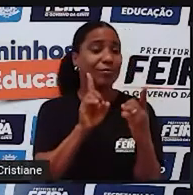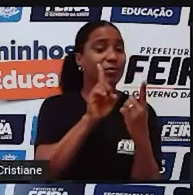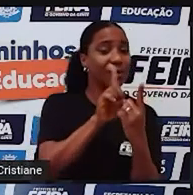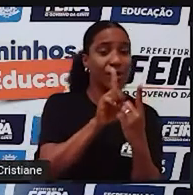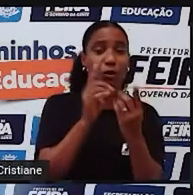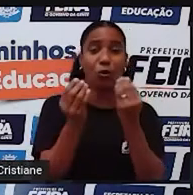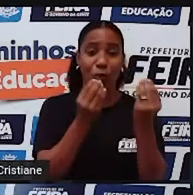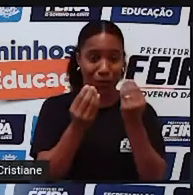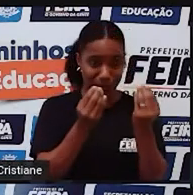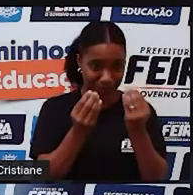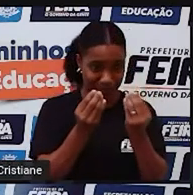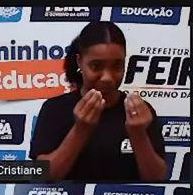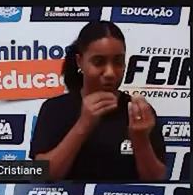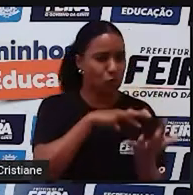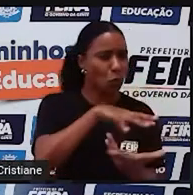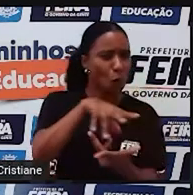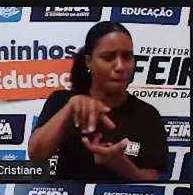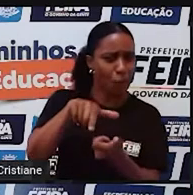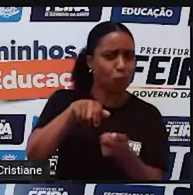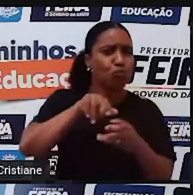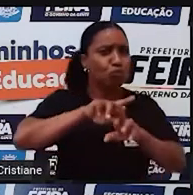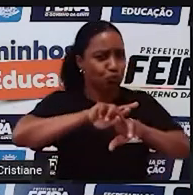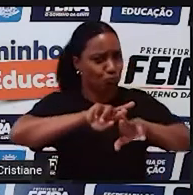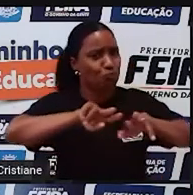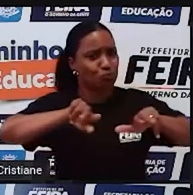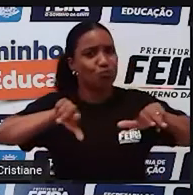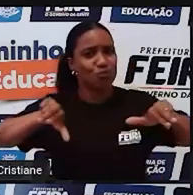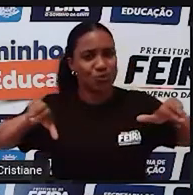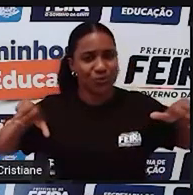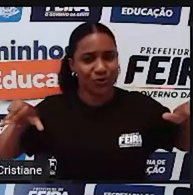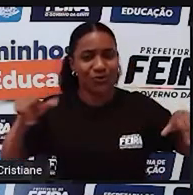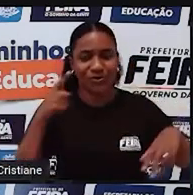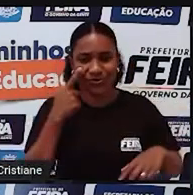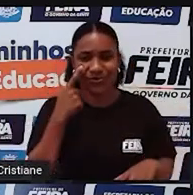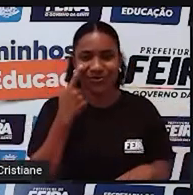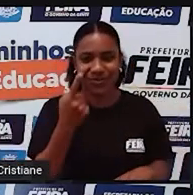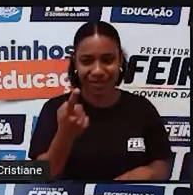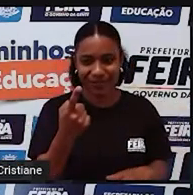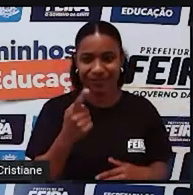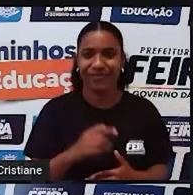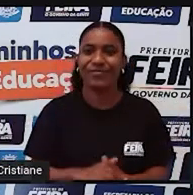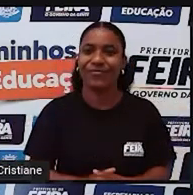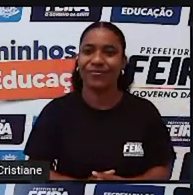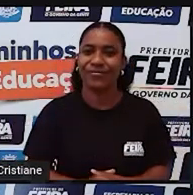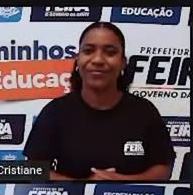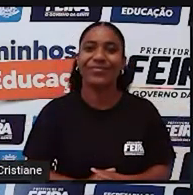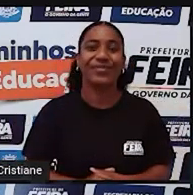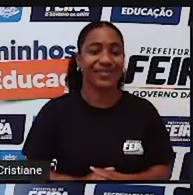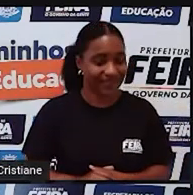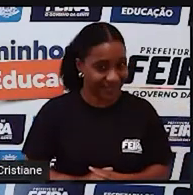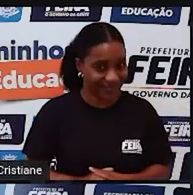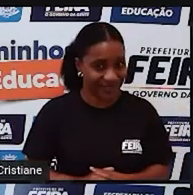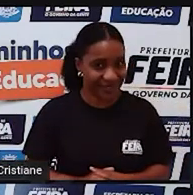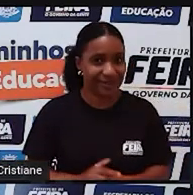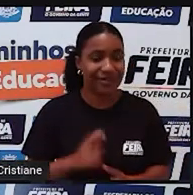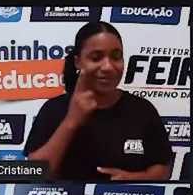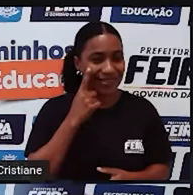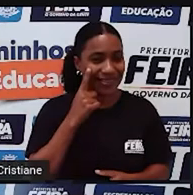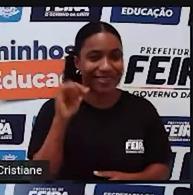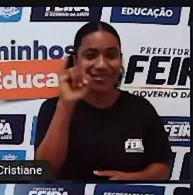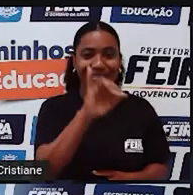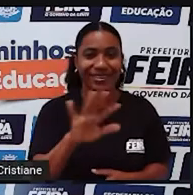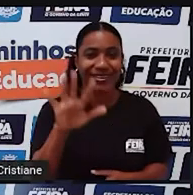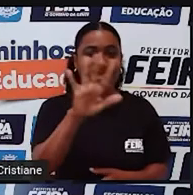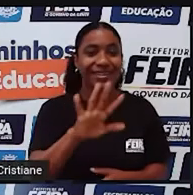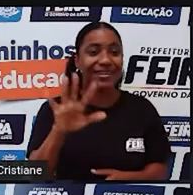mundo. Vejam aqui no primeiro exemplo, a handshake. De acordo com a imagem, a gente já entende, né? O que é